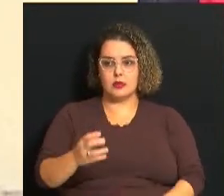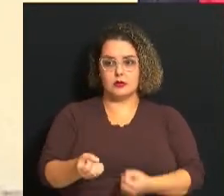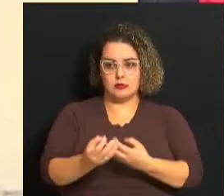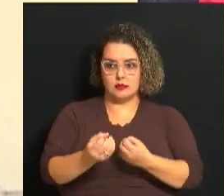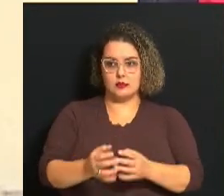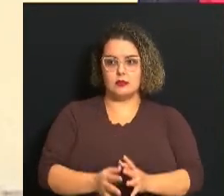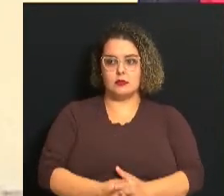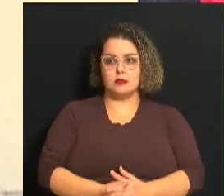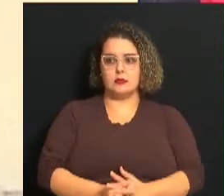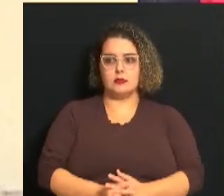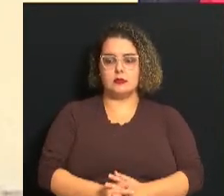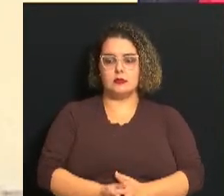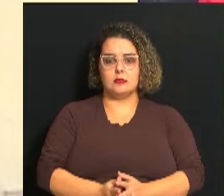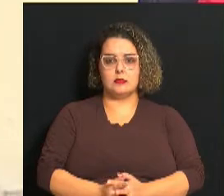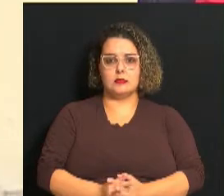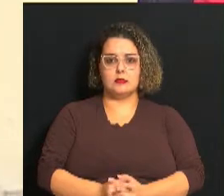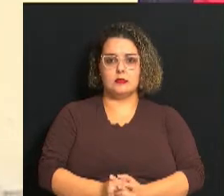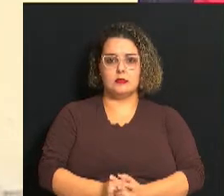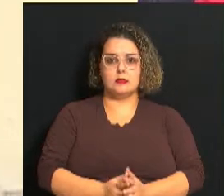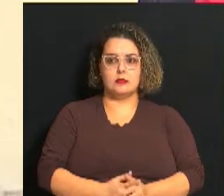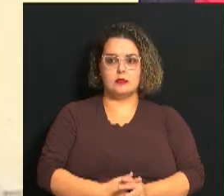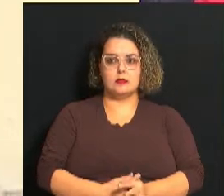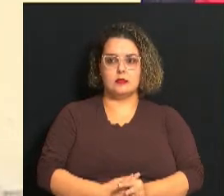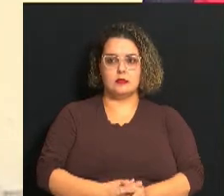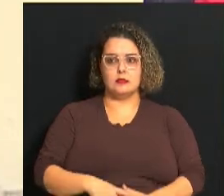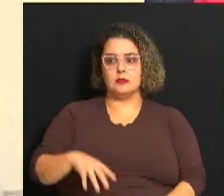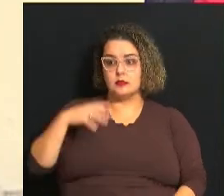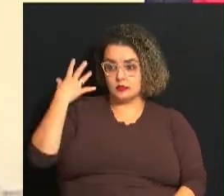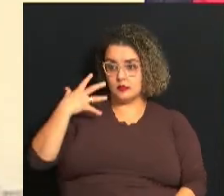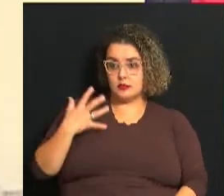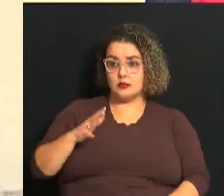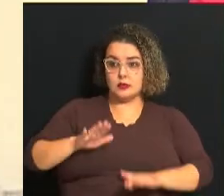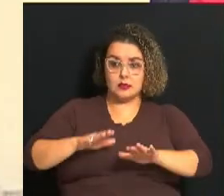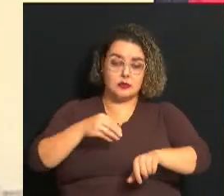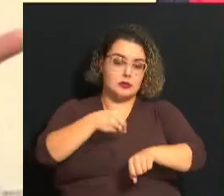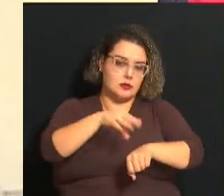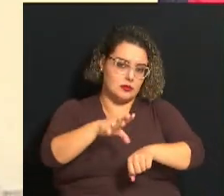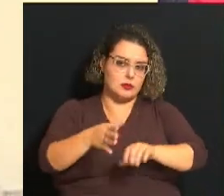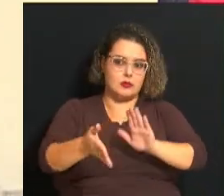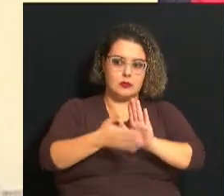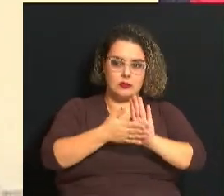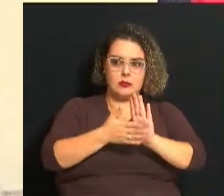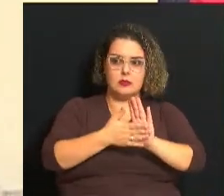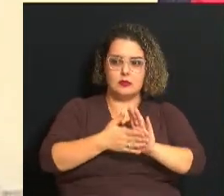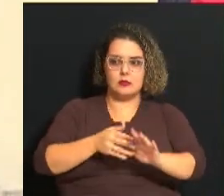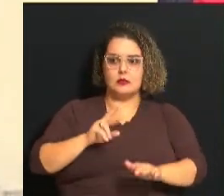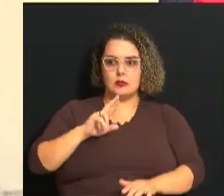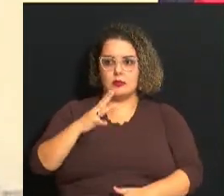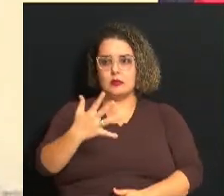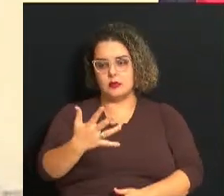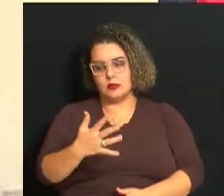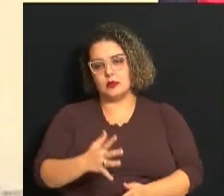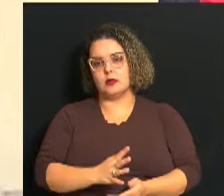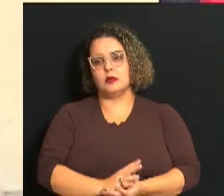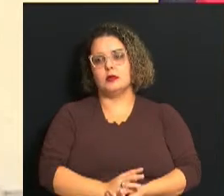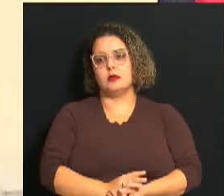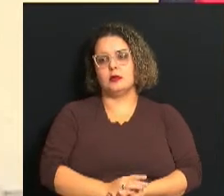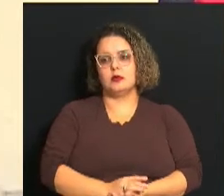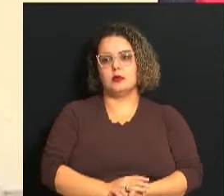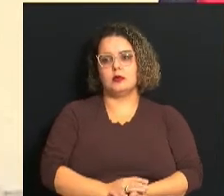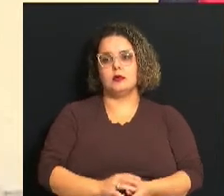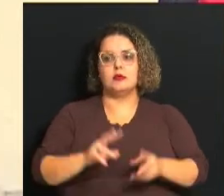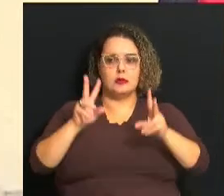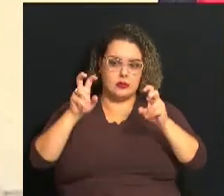no na questão vida talvez de encaminhar a proposta soluções e aí a gente a gente vai talvez entrar nesse